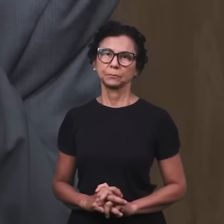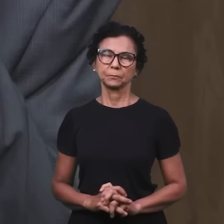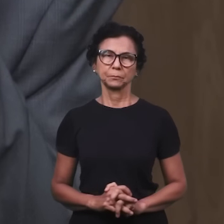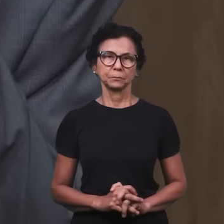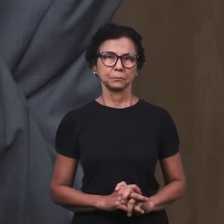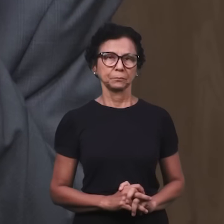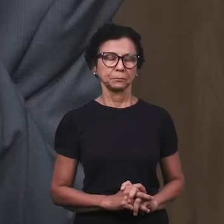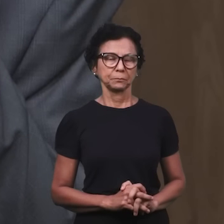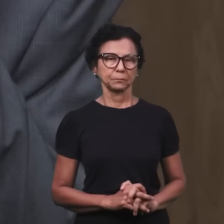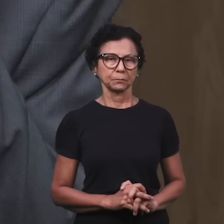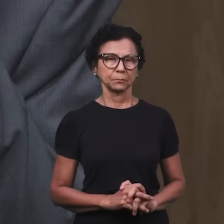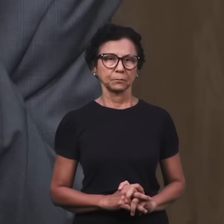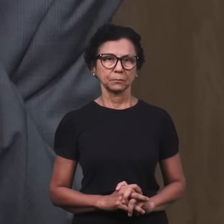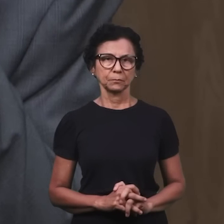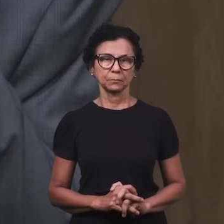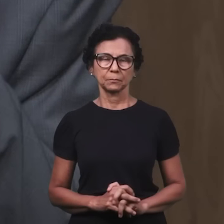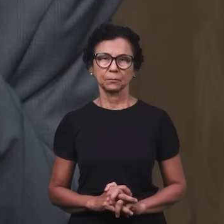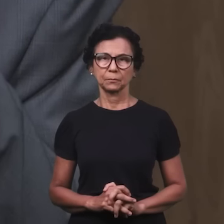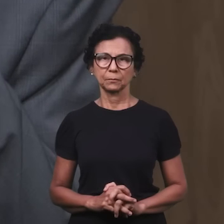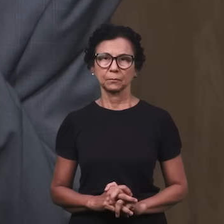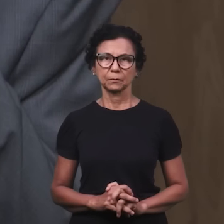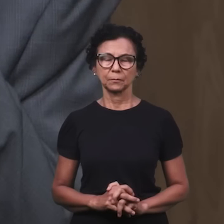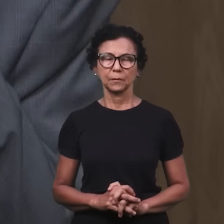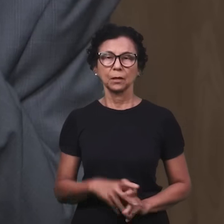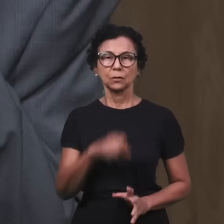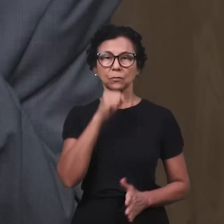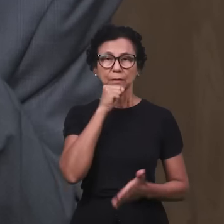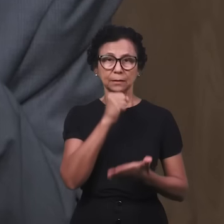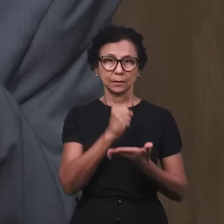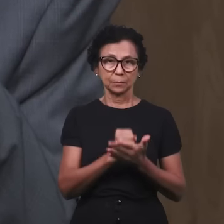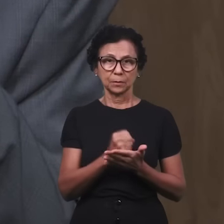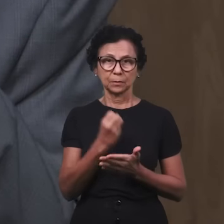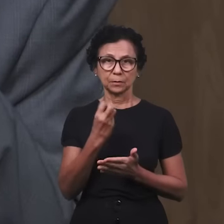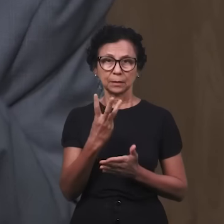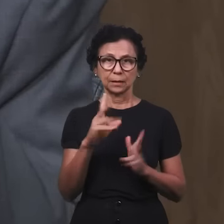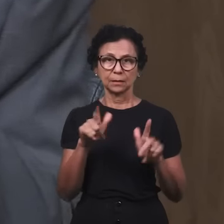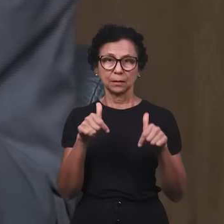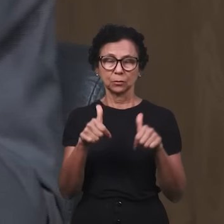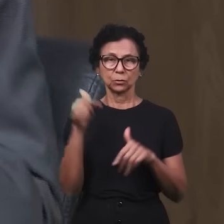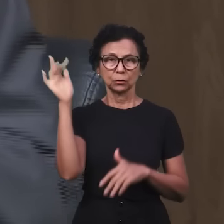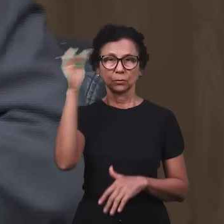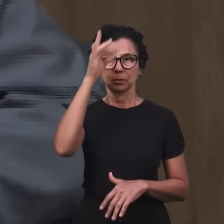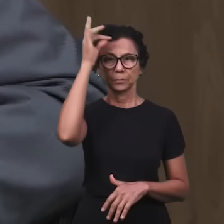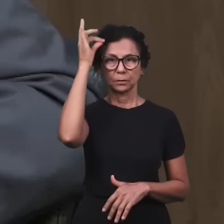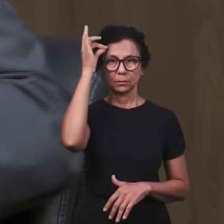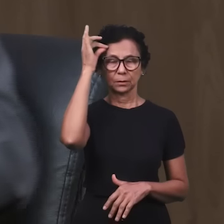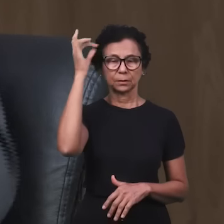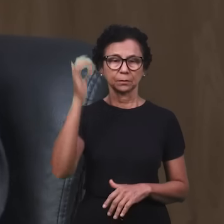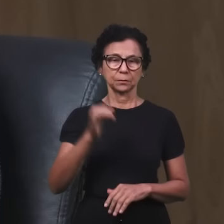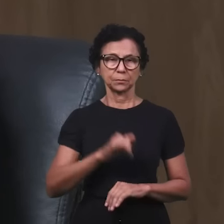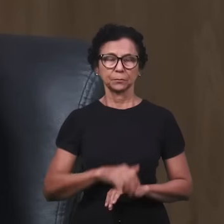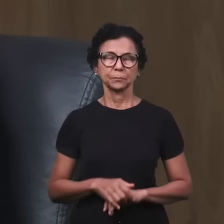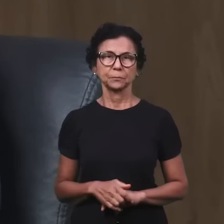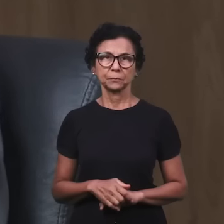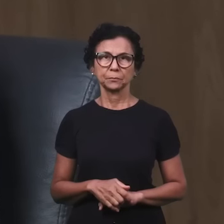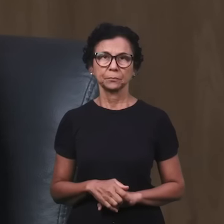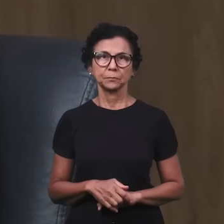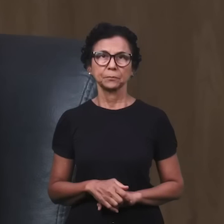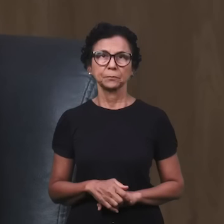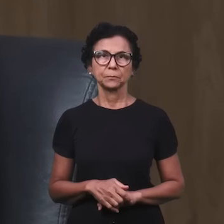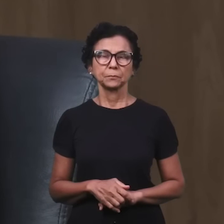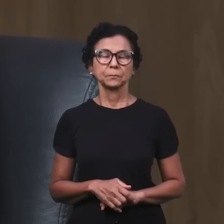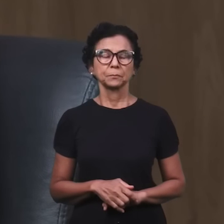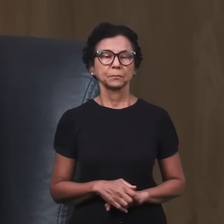formas do Espírito Santo operar no Velho Testamento. Agora nós vamos trazer para os